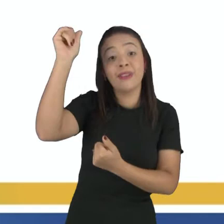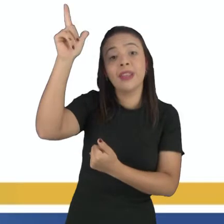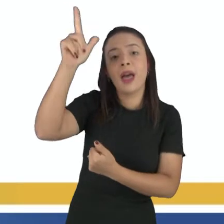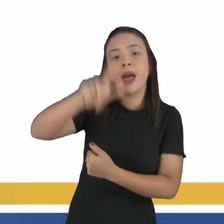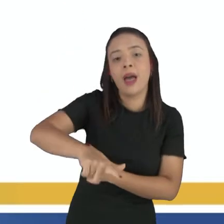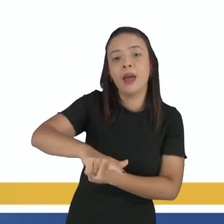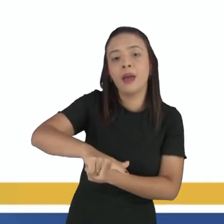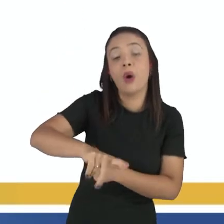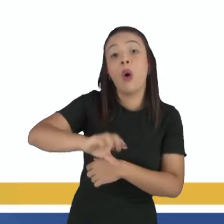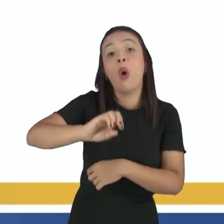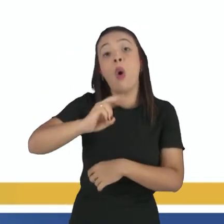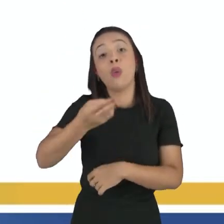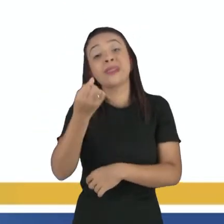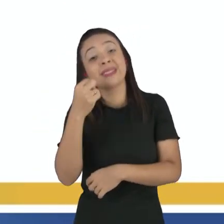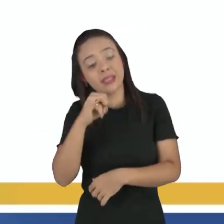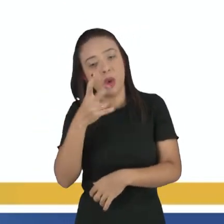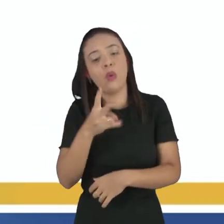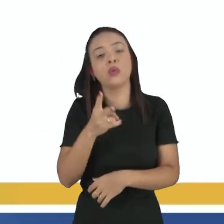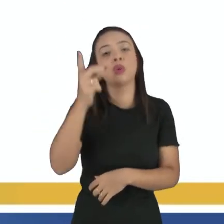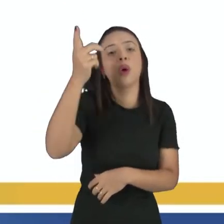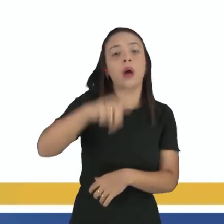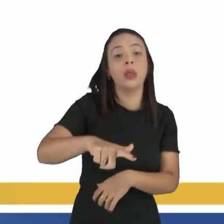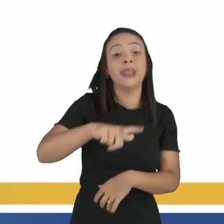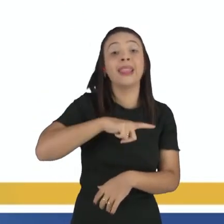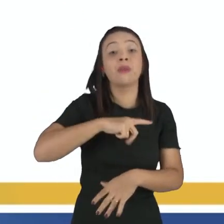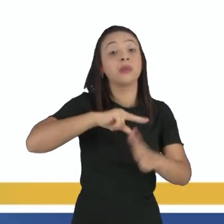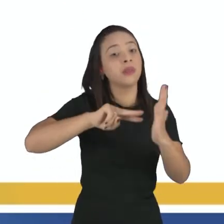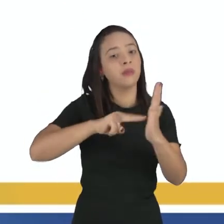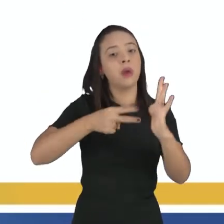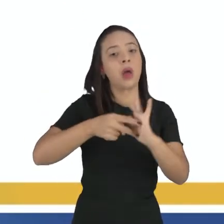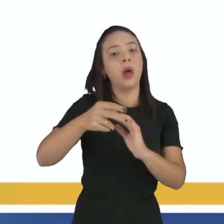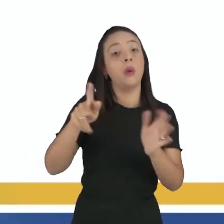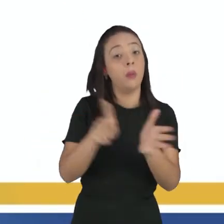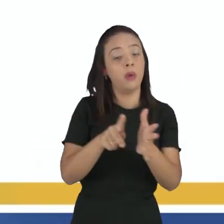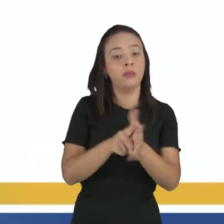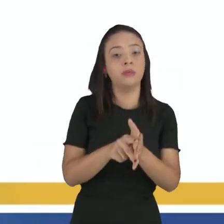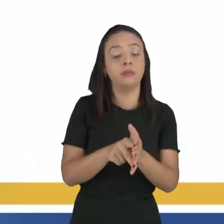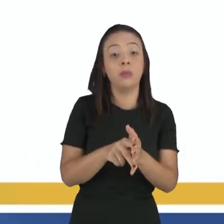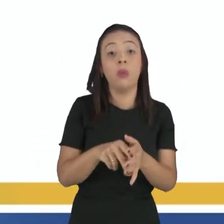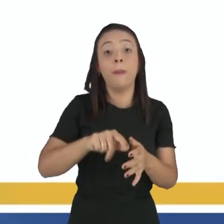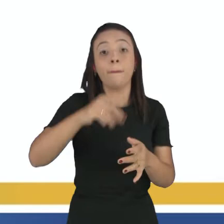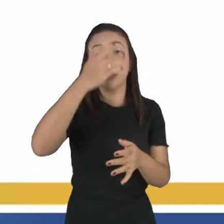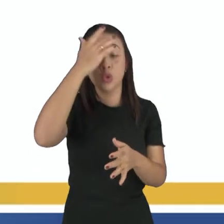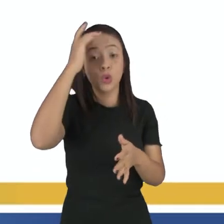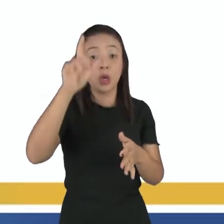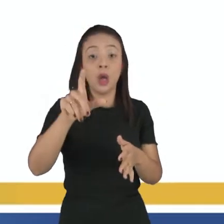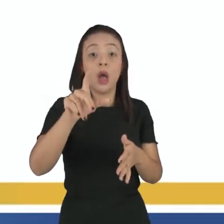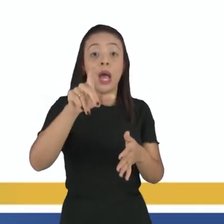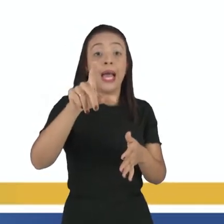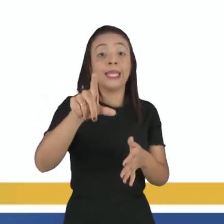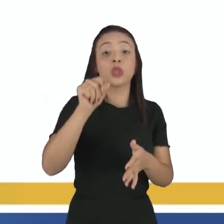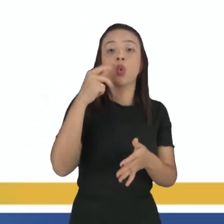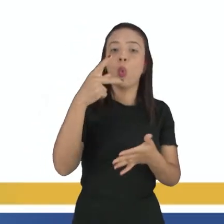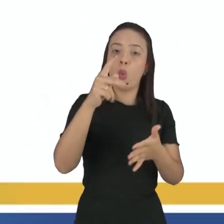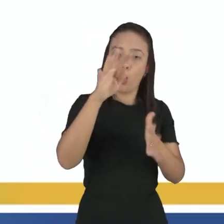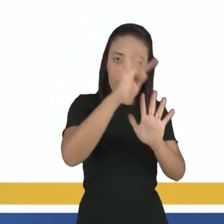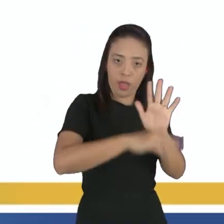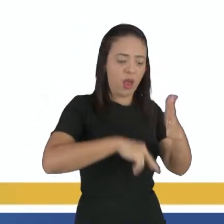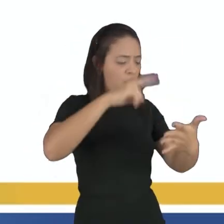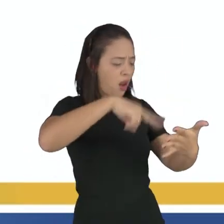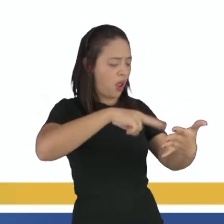uma intencionalidade nisso tá Para que o texto quando alguém for pegar e Lelo posso entender da melhor forma